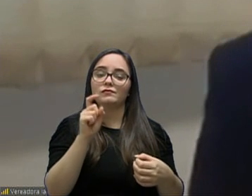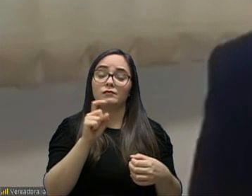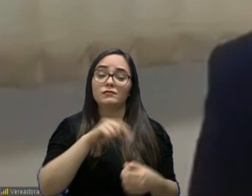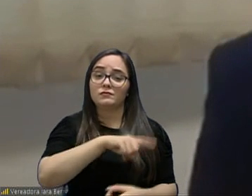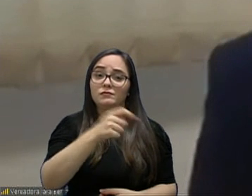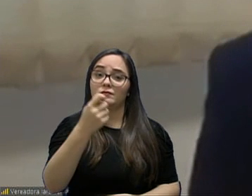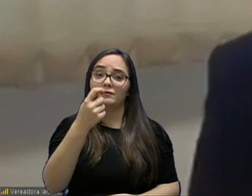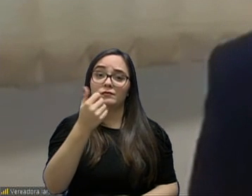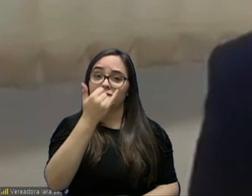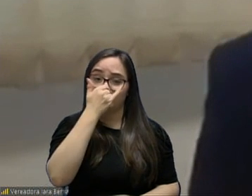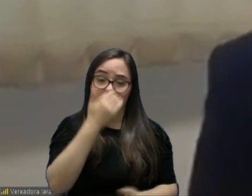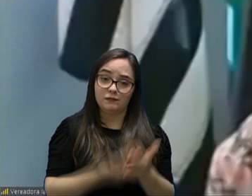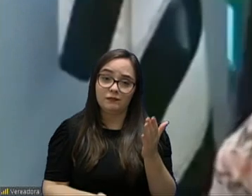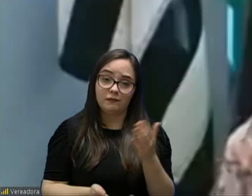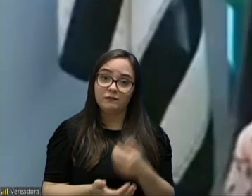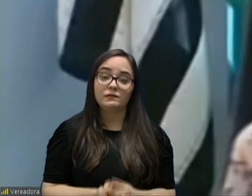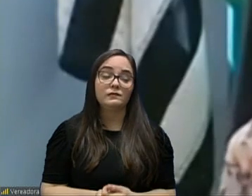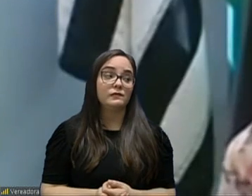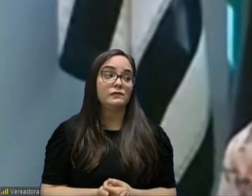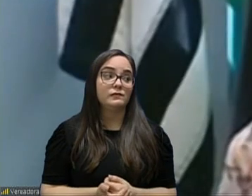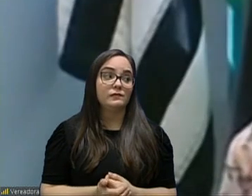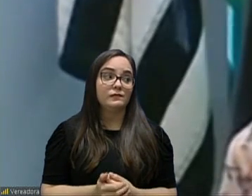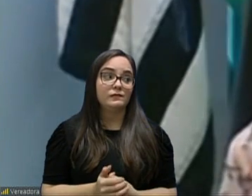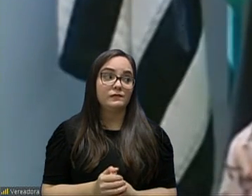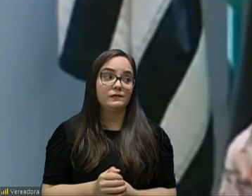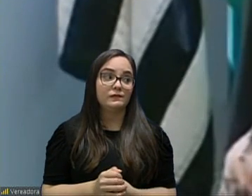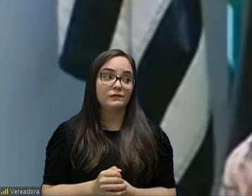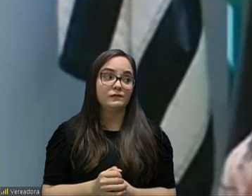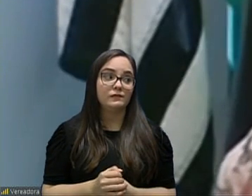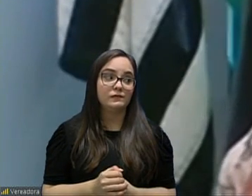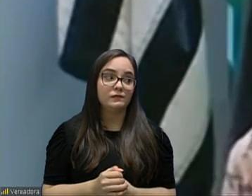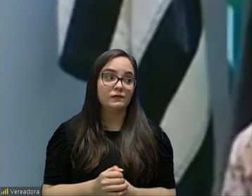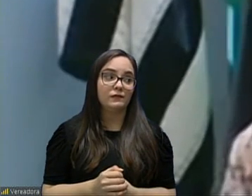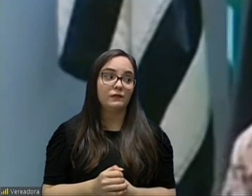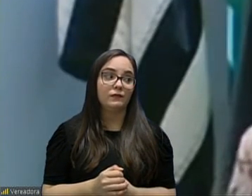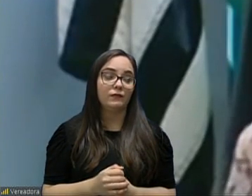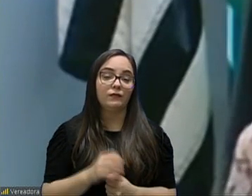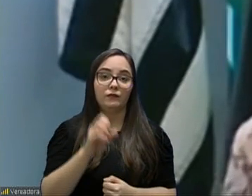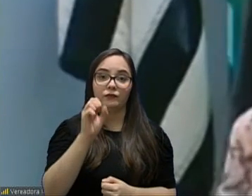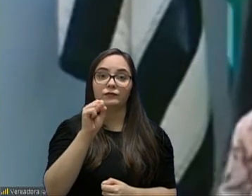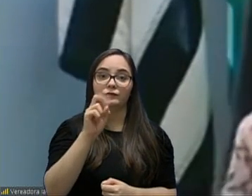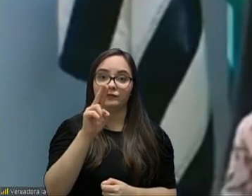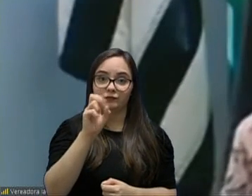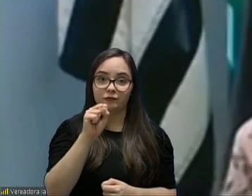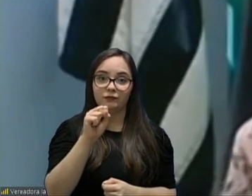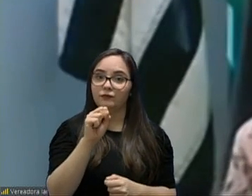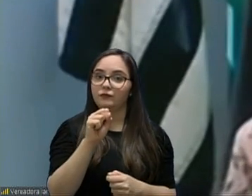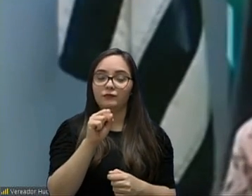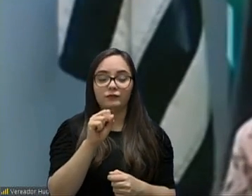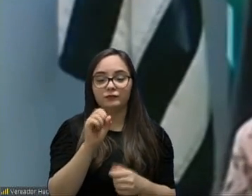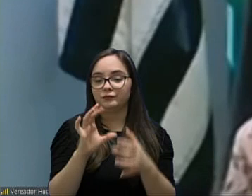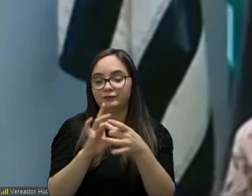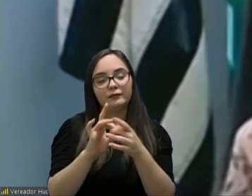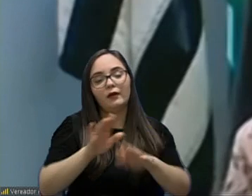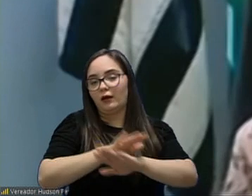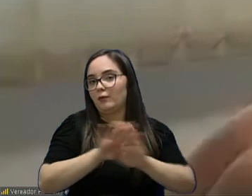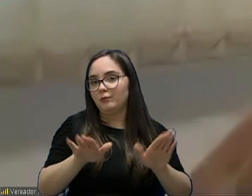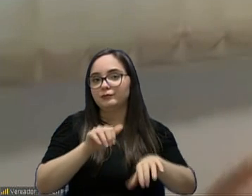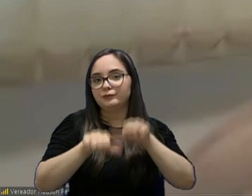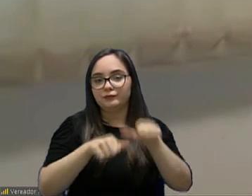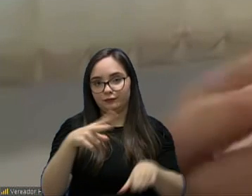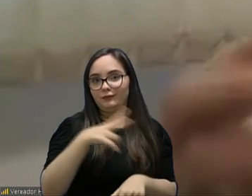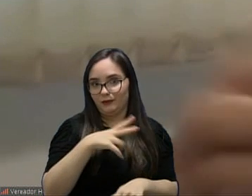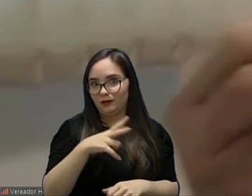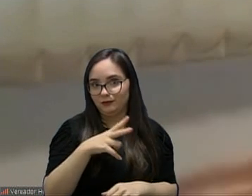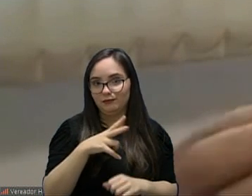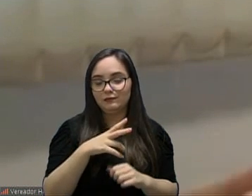à municipalidade... Oi, pois não, Yara. E o SUS também, deixou de atender o SUS. E deixou de atender o SUS. Então, é essa, eu